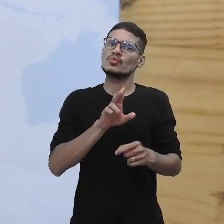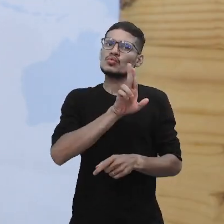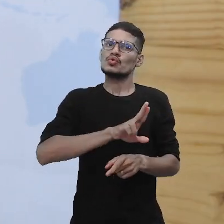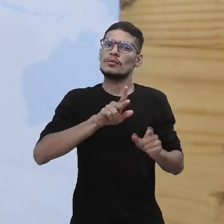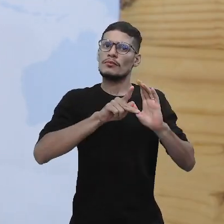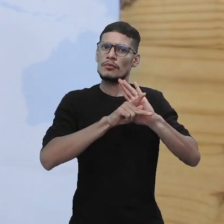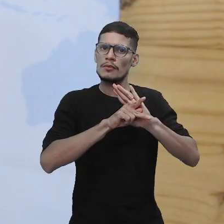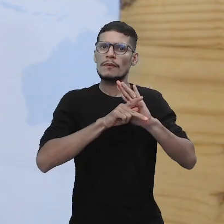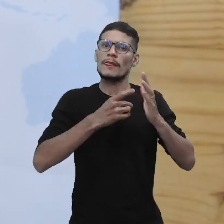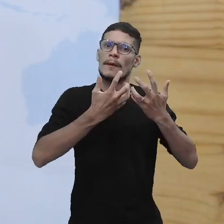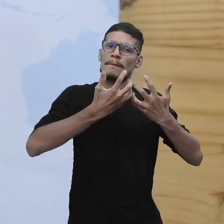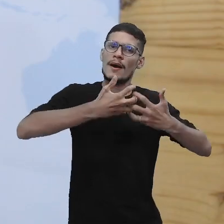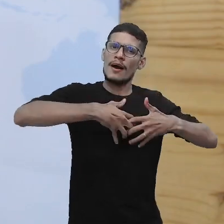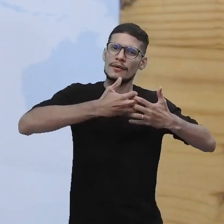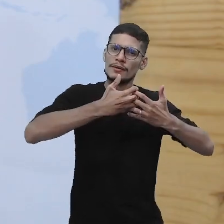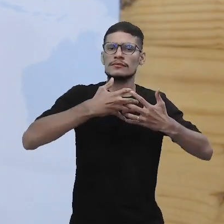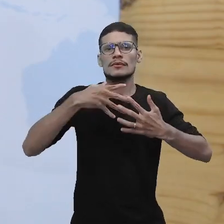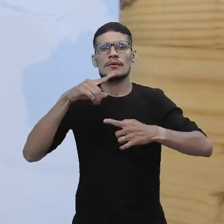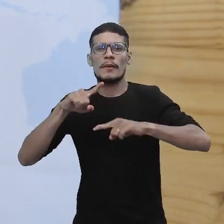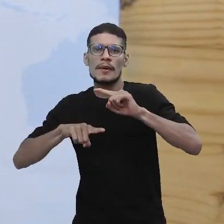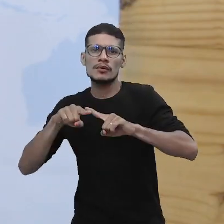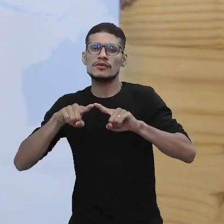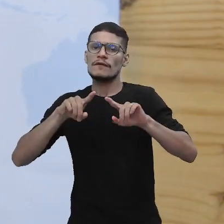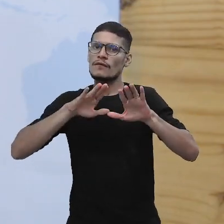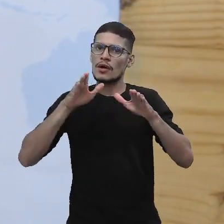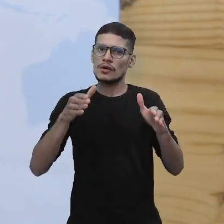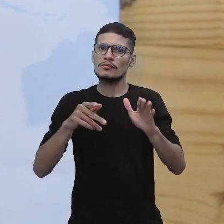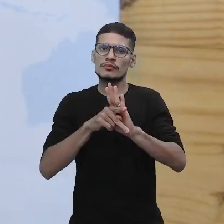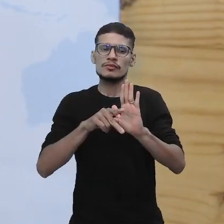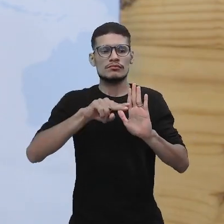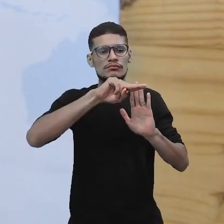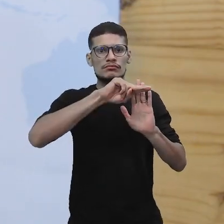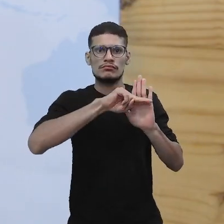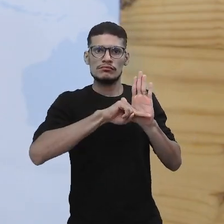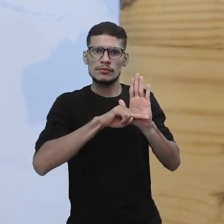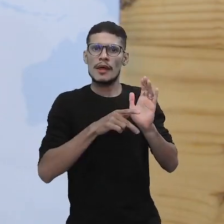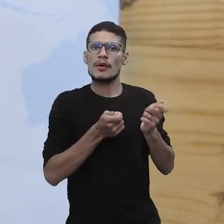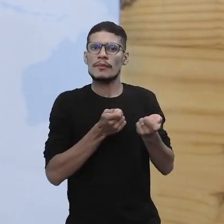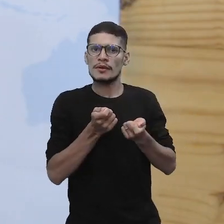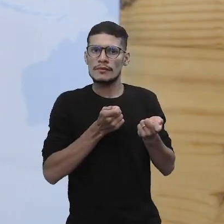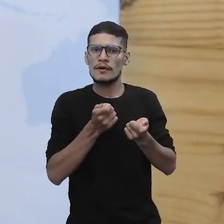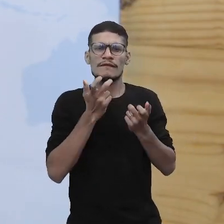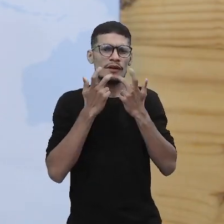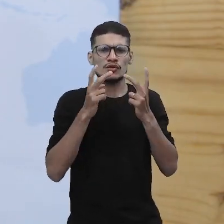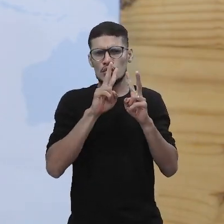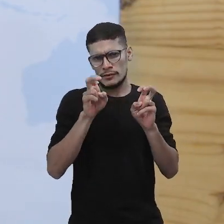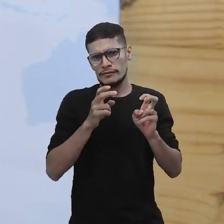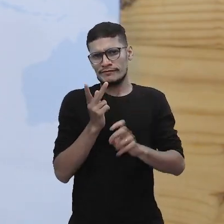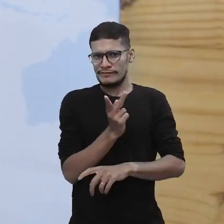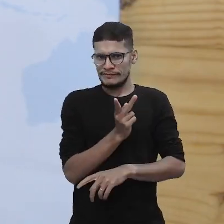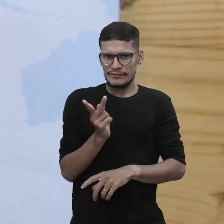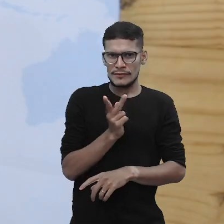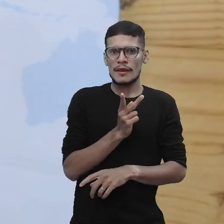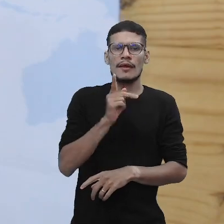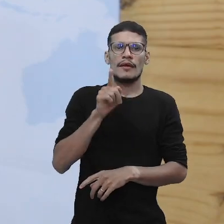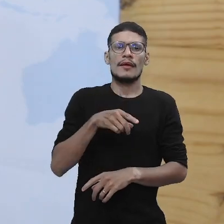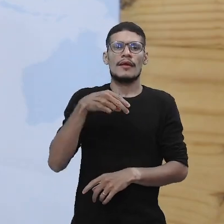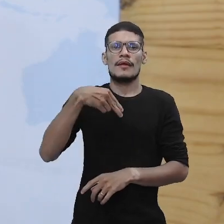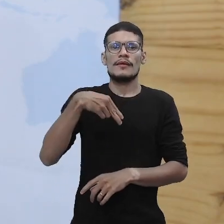e equipamentos, focando diretamente na norma regulamentadora que fala sobre isso, que é a